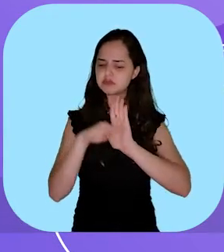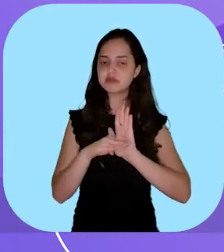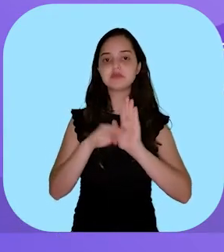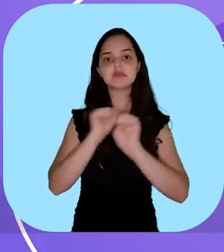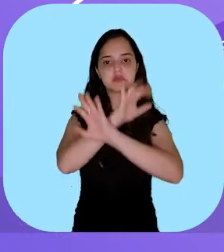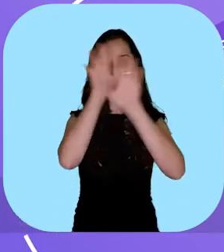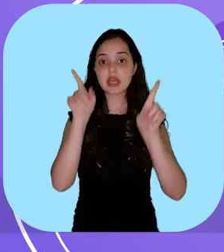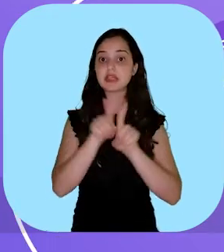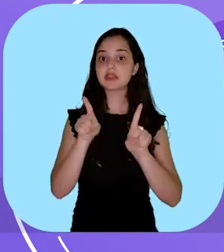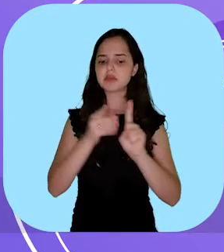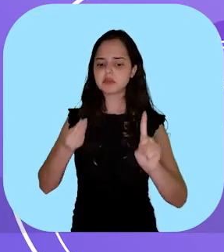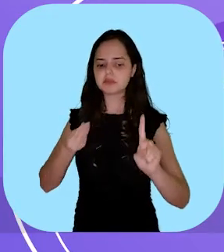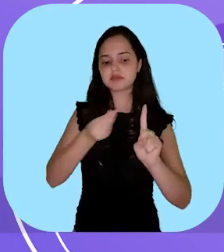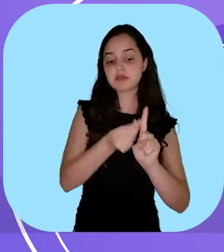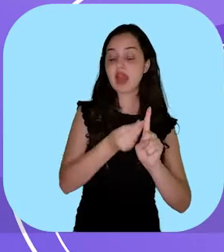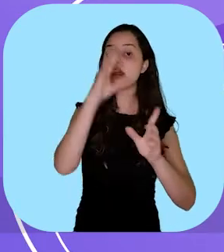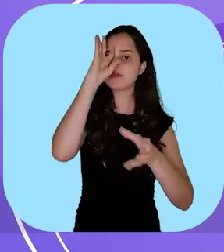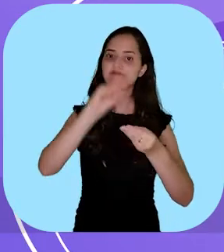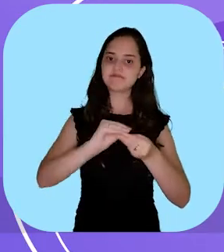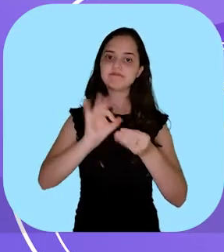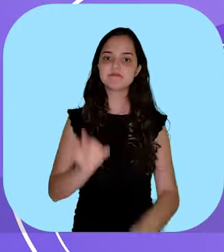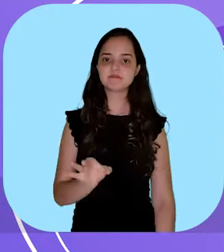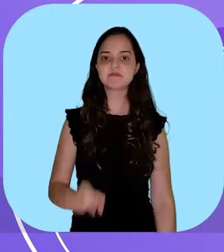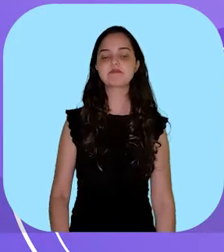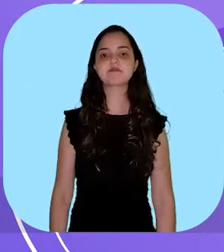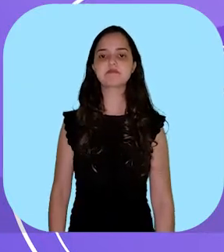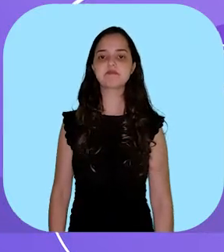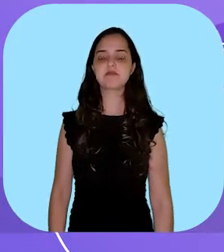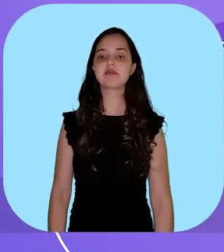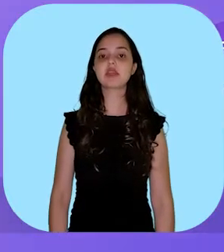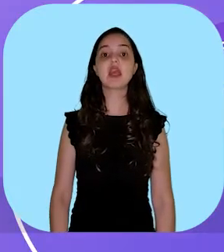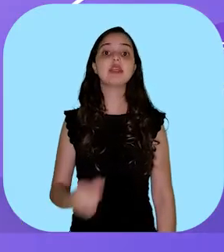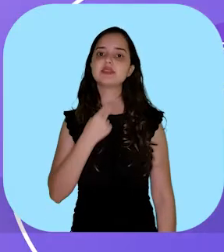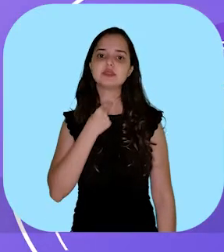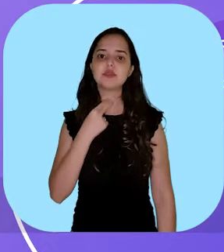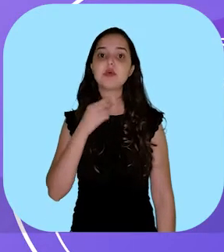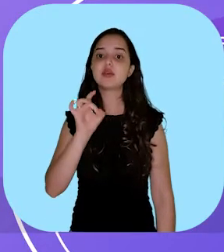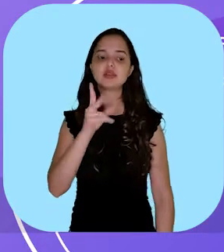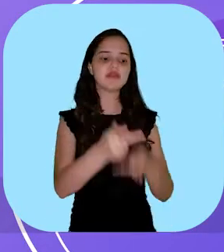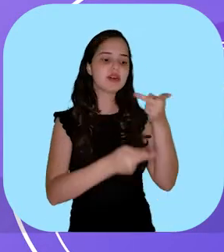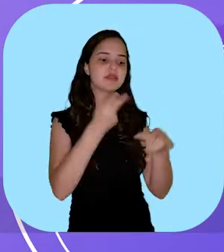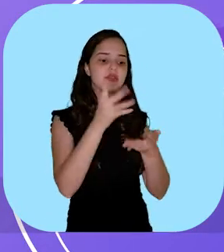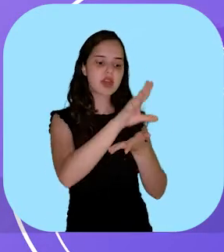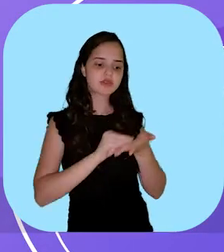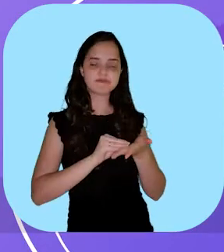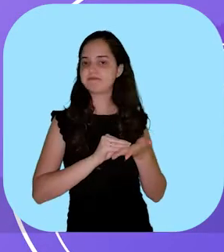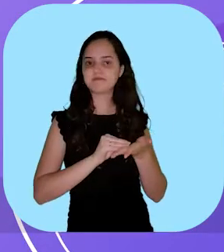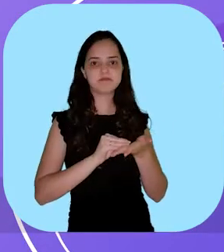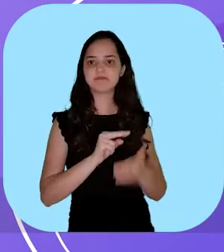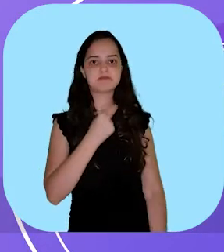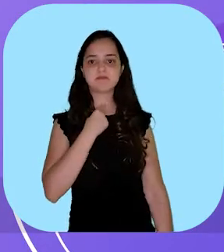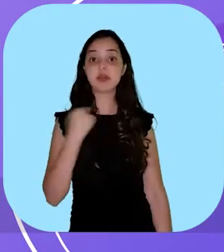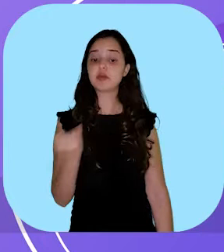lógica, além de ser compreensível à destinatária. Não cabe somente transcrever as falas das